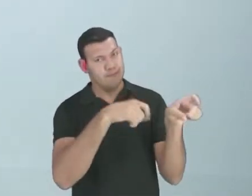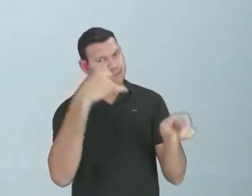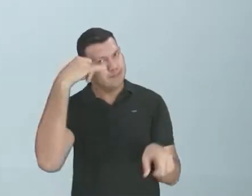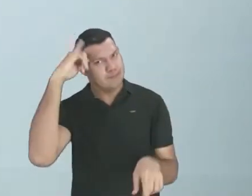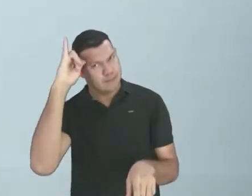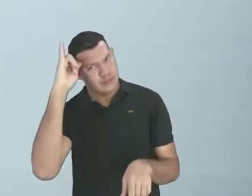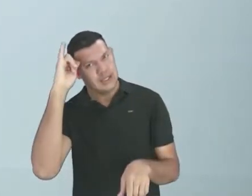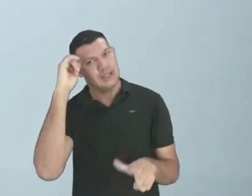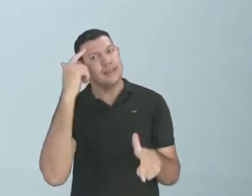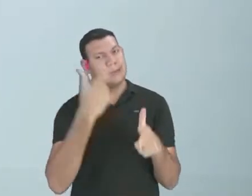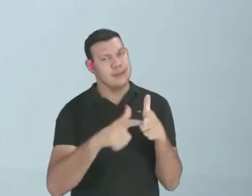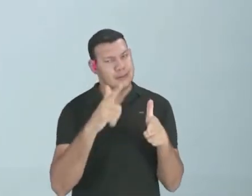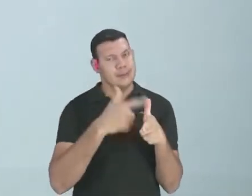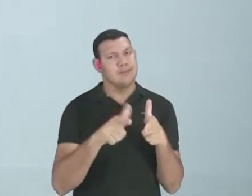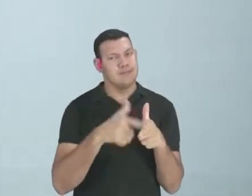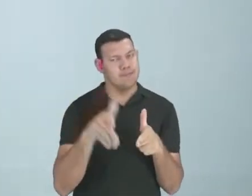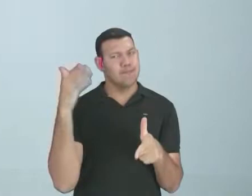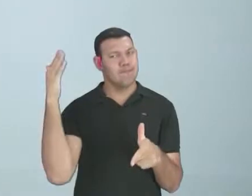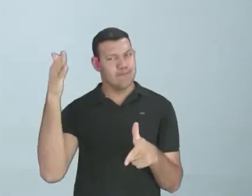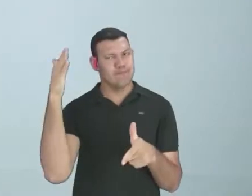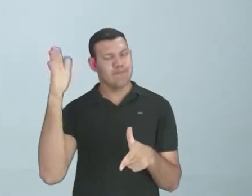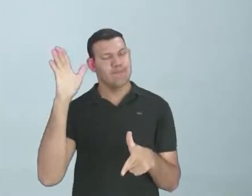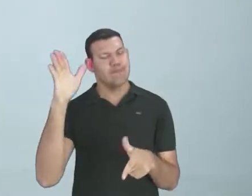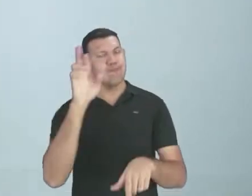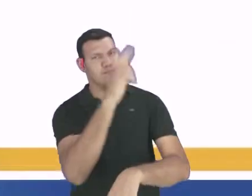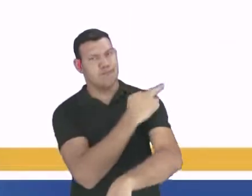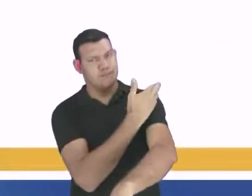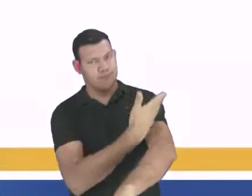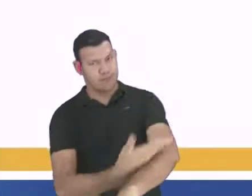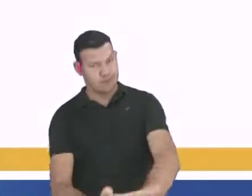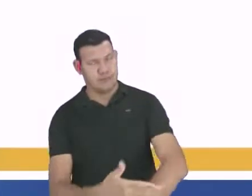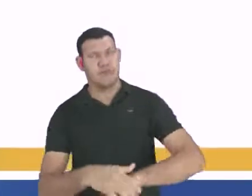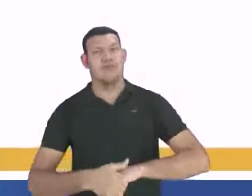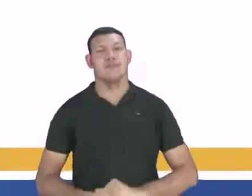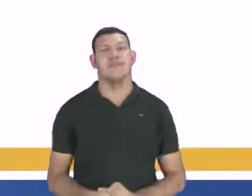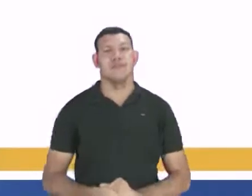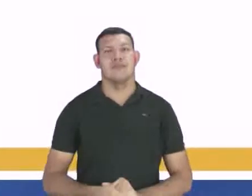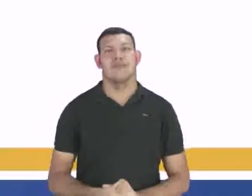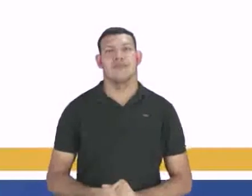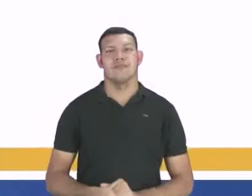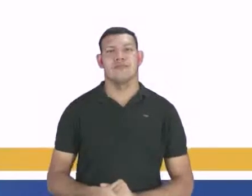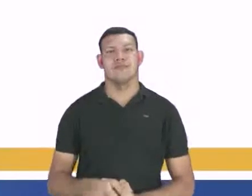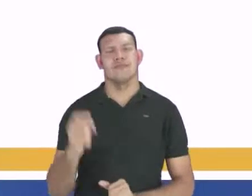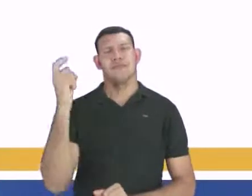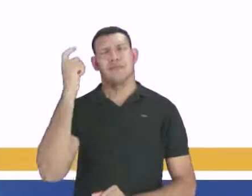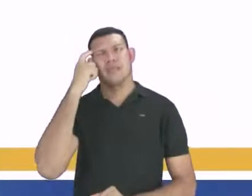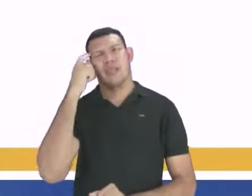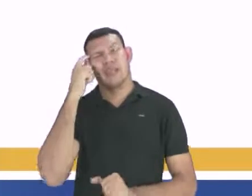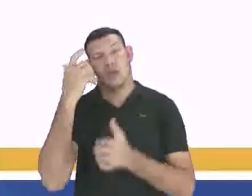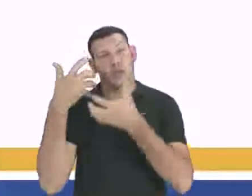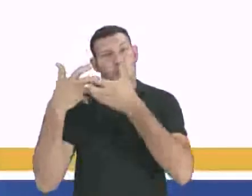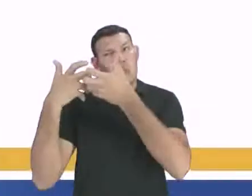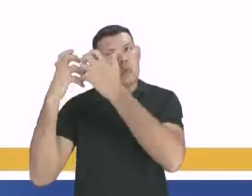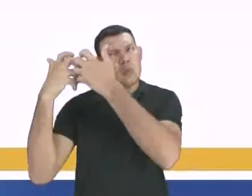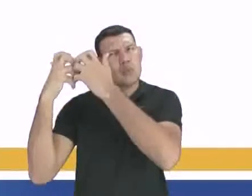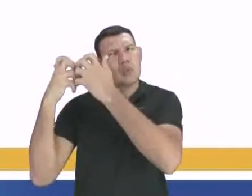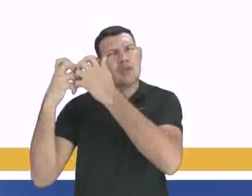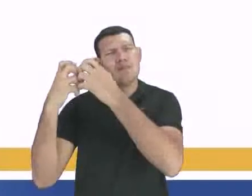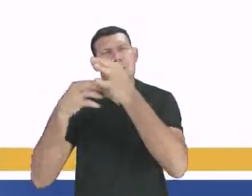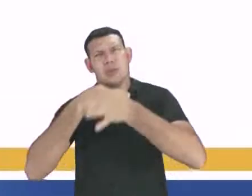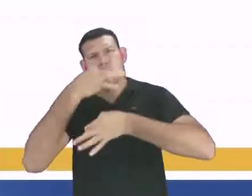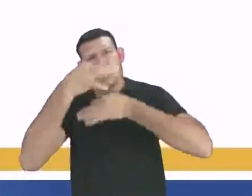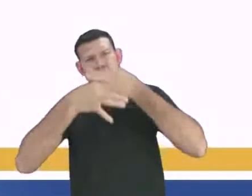problema muito presente aqui na nossa cidade, tá? A partir de um pensamento crítico, né? Eu observei